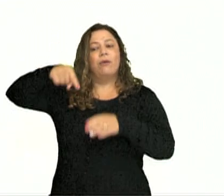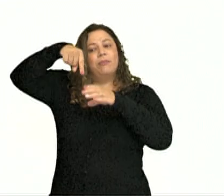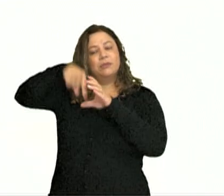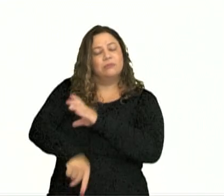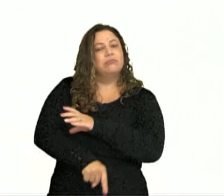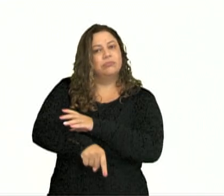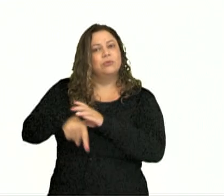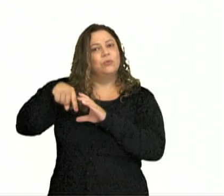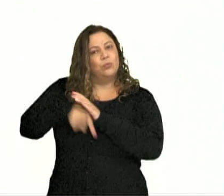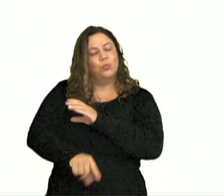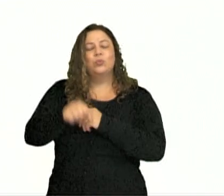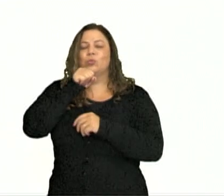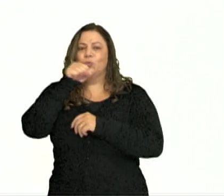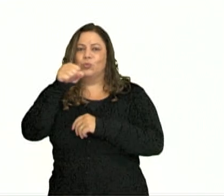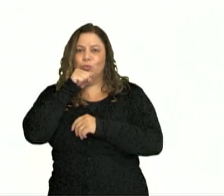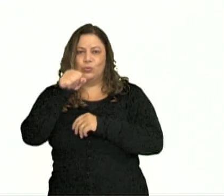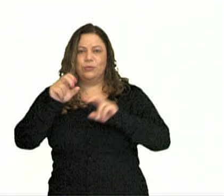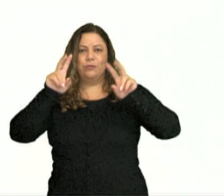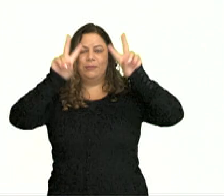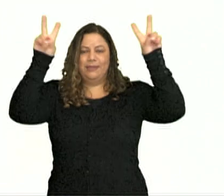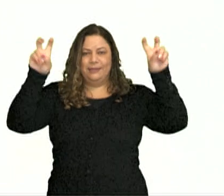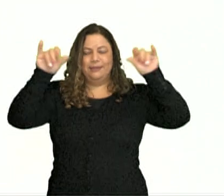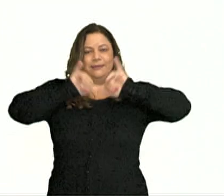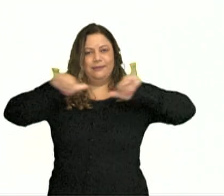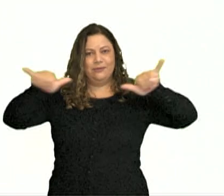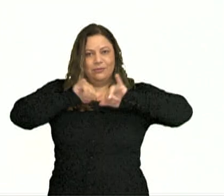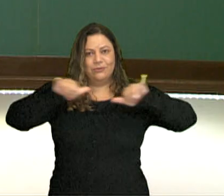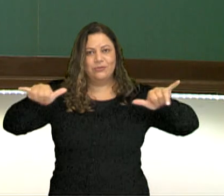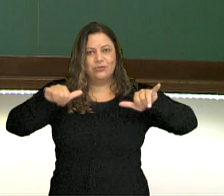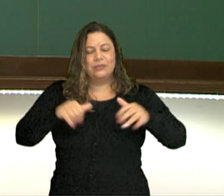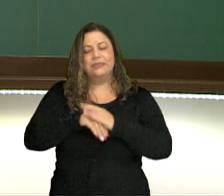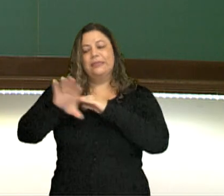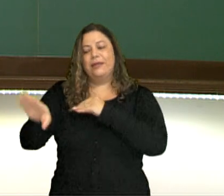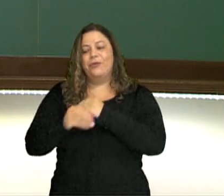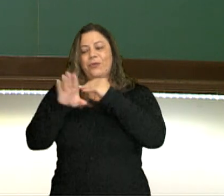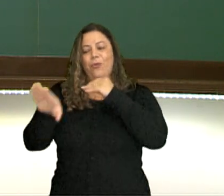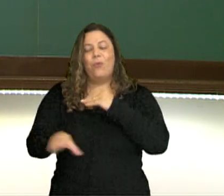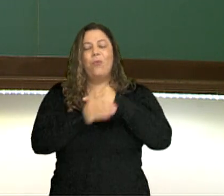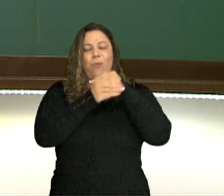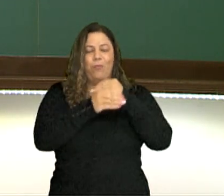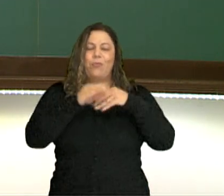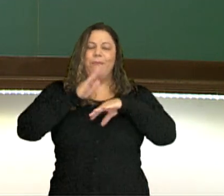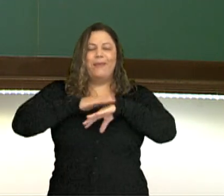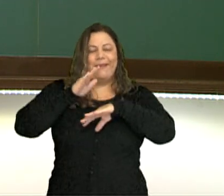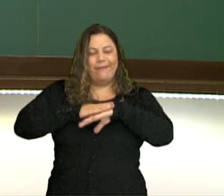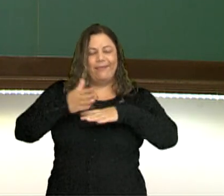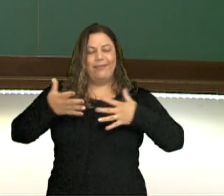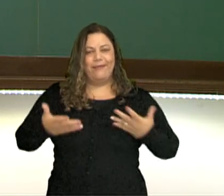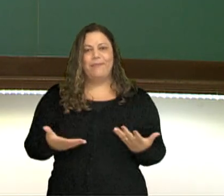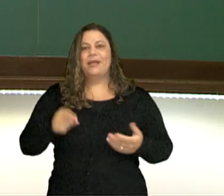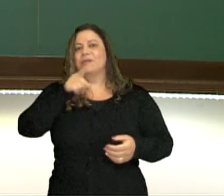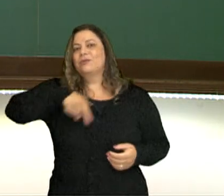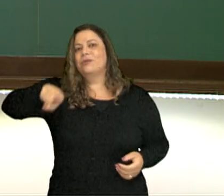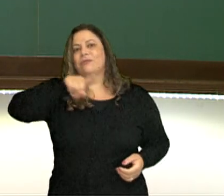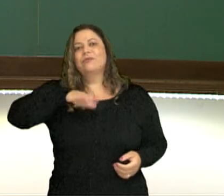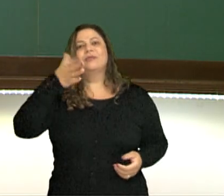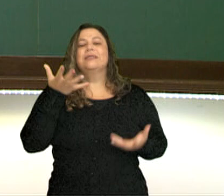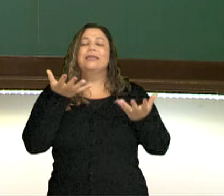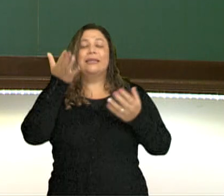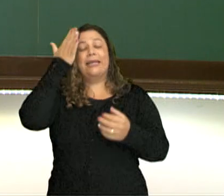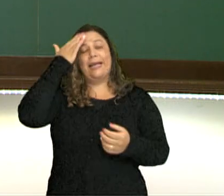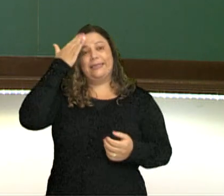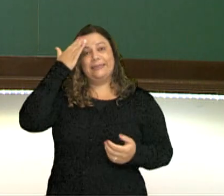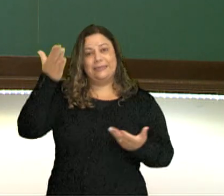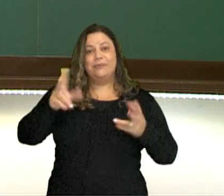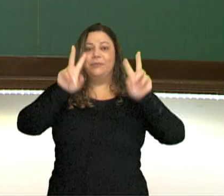aprofunda mais aquela notícia. Ela complementa mais aquilo que você quer saber sobre um